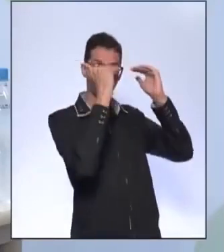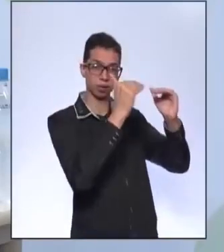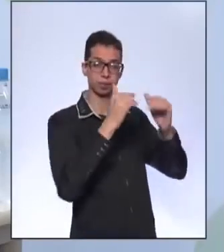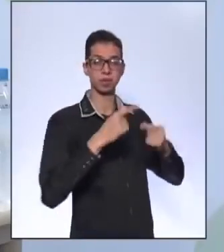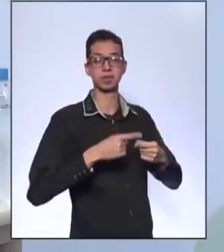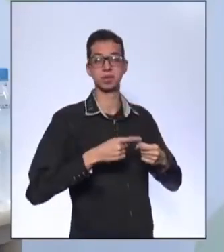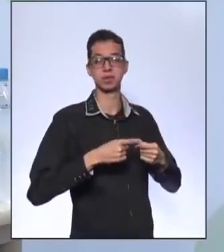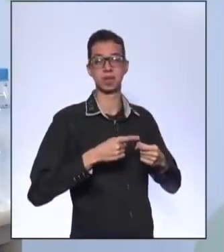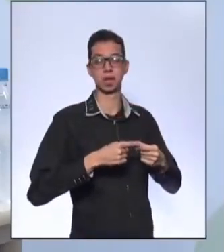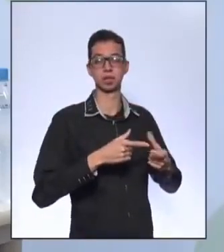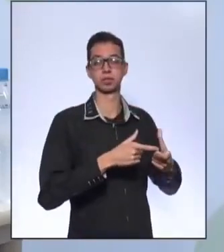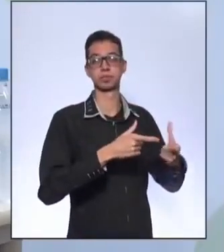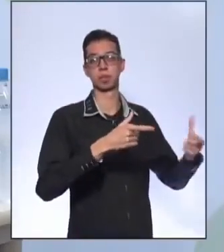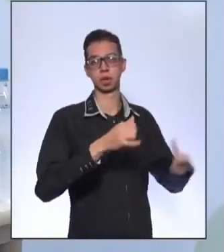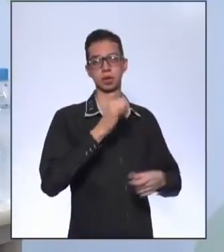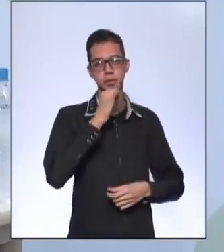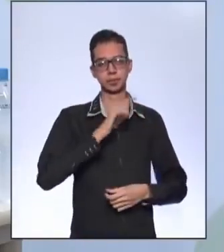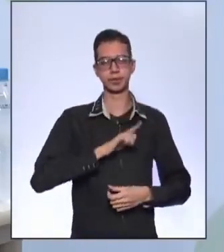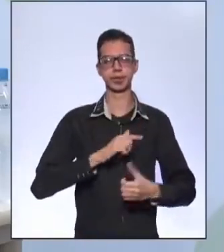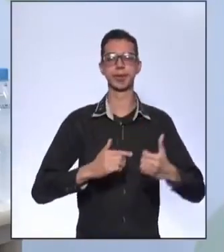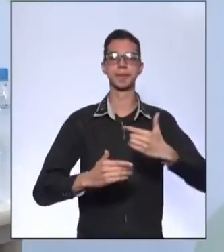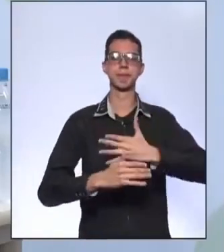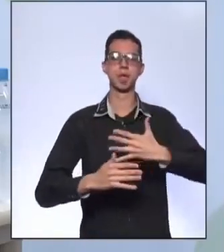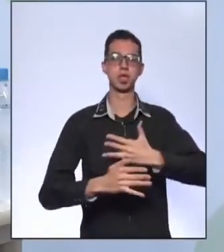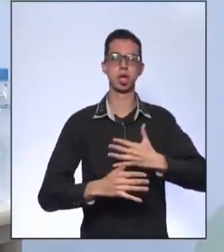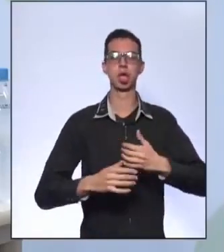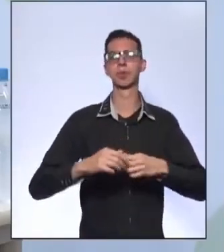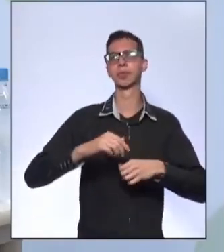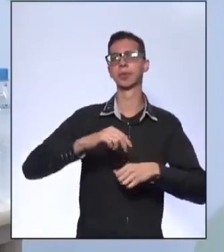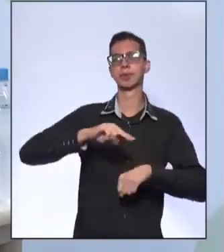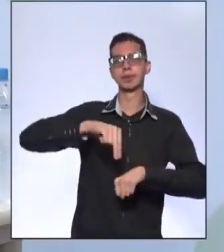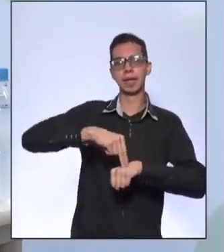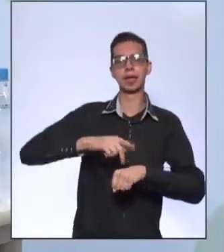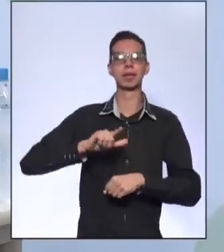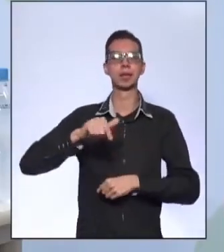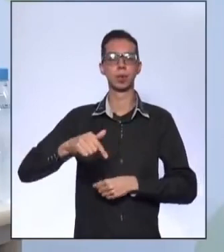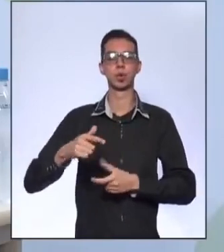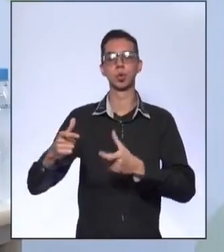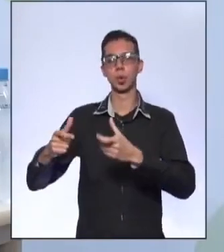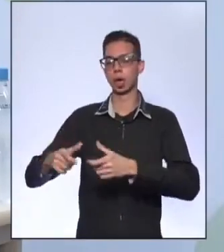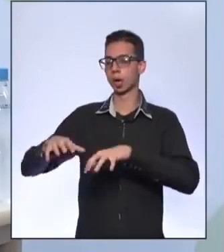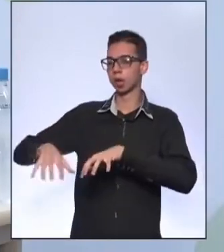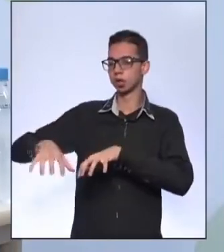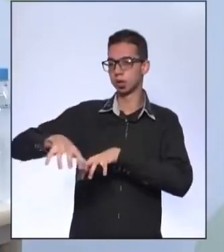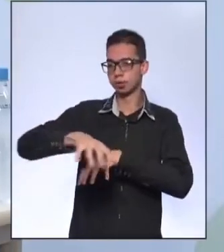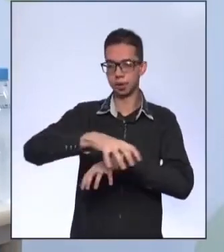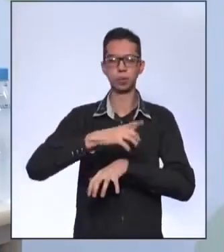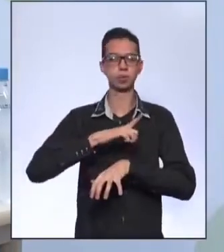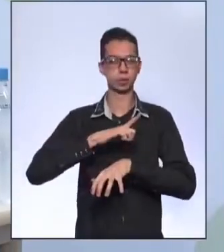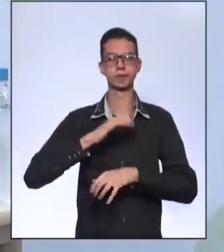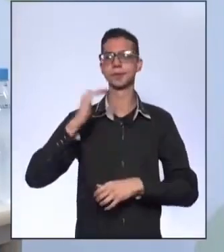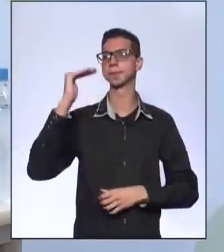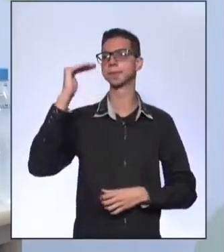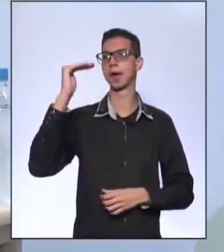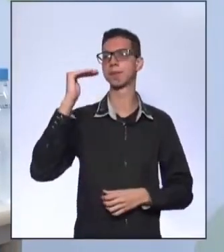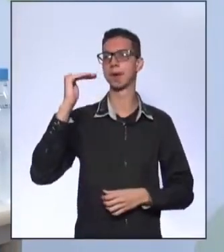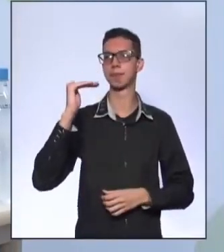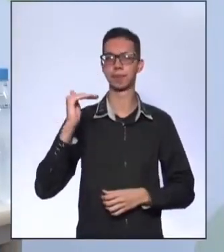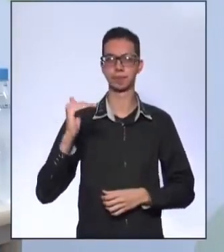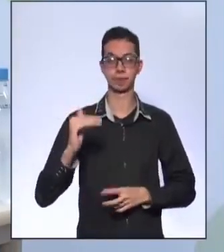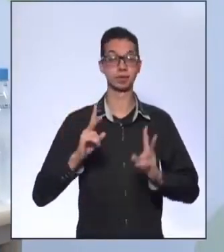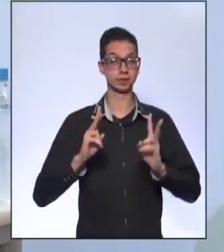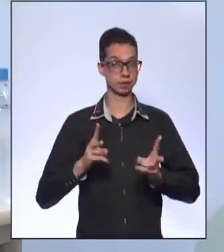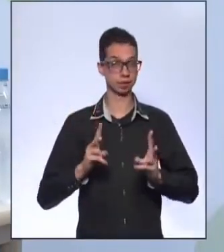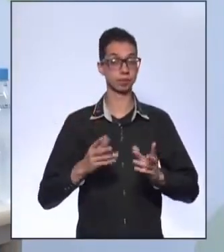as metrópoles vinha depois metrópole nacional depois cidade regional não é uma baixo uma acima da outra é isso